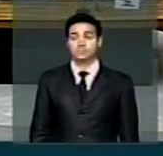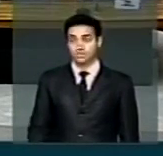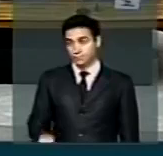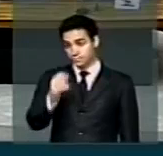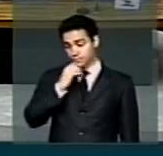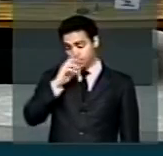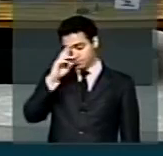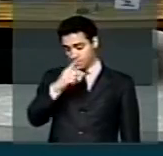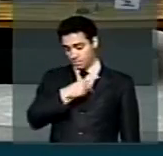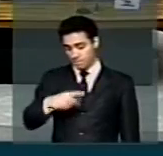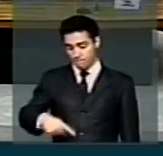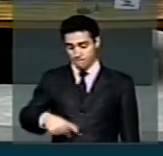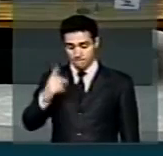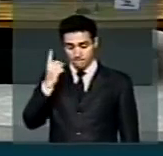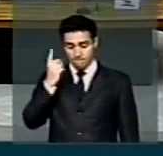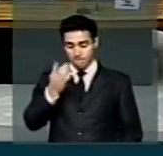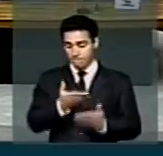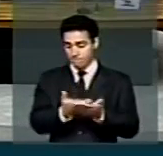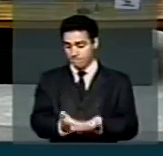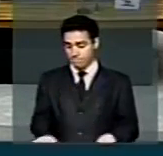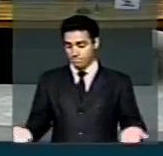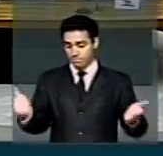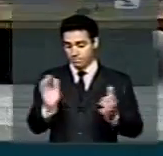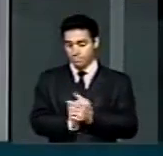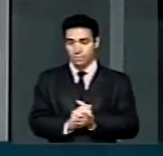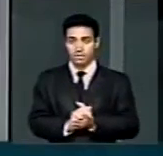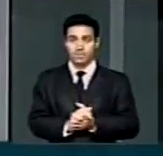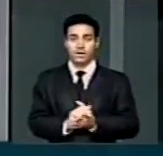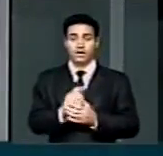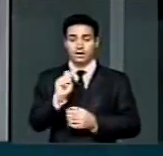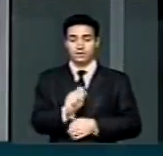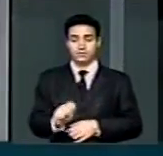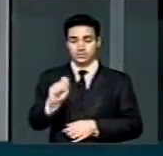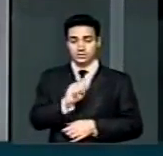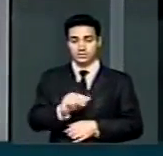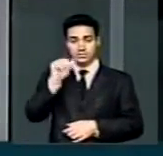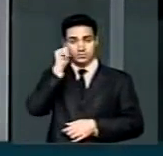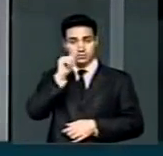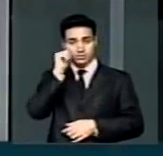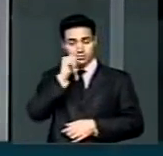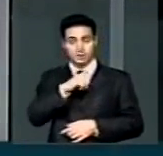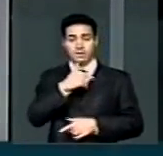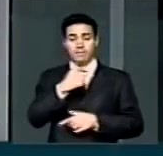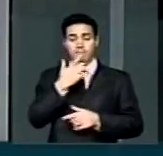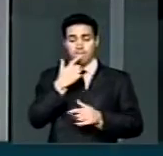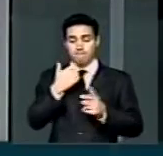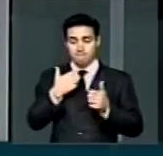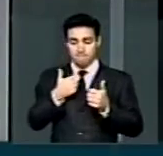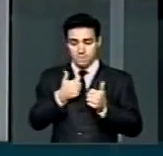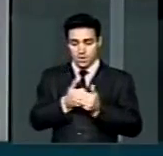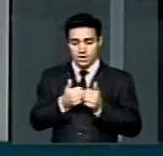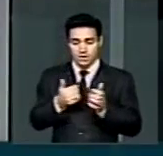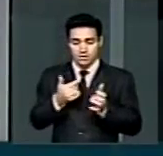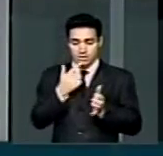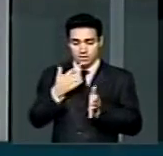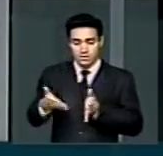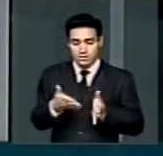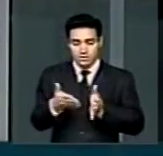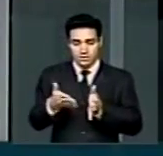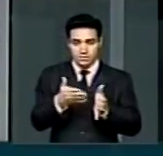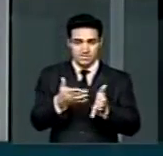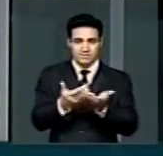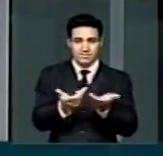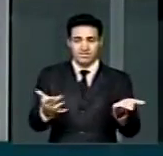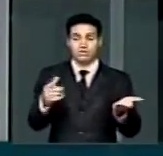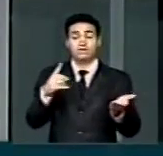Senhor presidente, senhores e senhoras parlamentares, a Associação das Mulheres Ribeirinhas Vítimas de Escalpelamento da